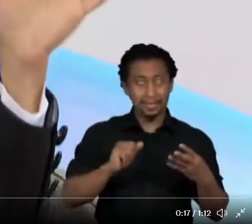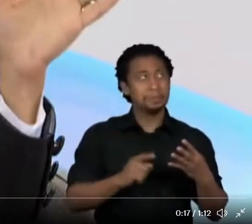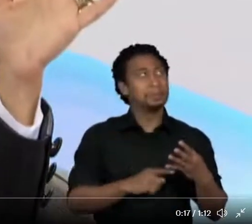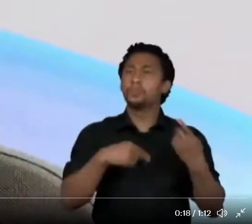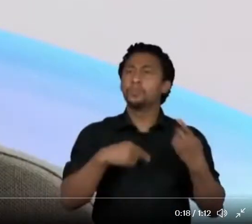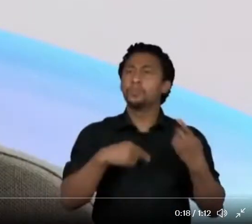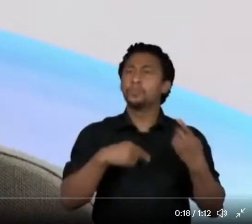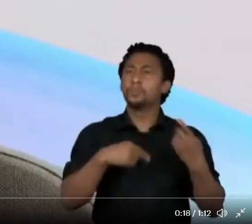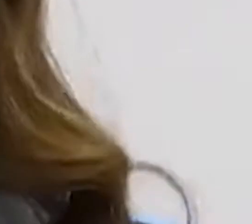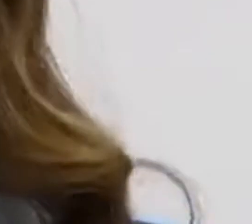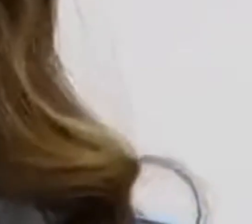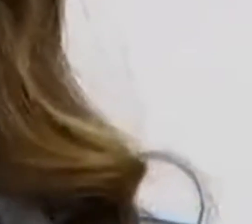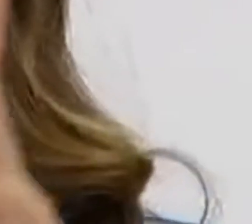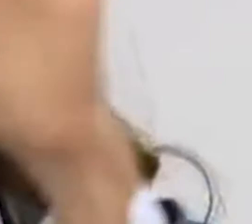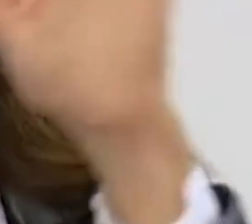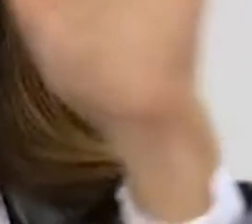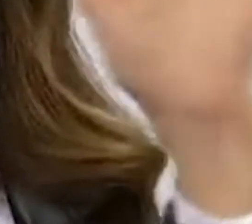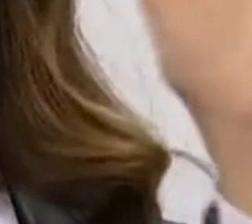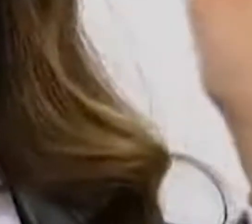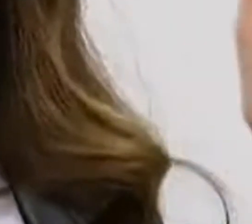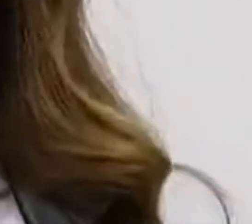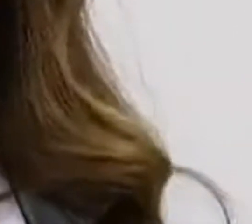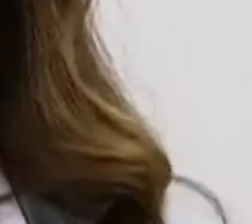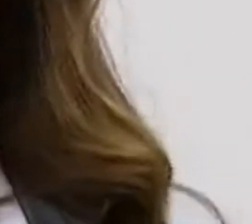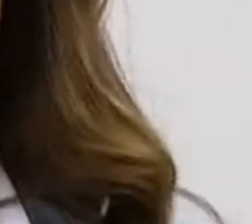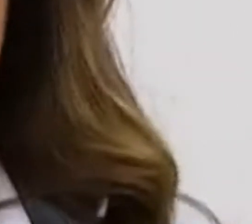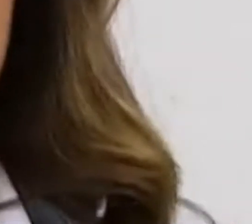repente o desenho olha aí ó